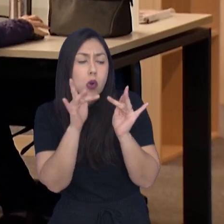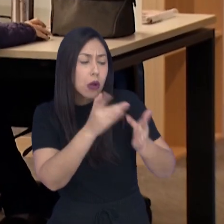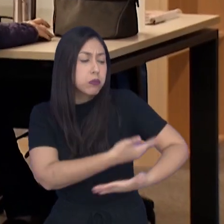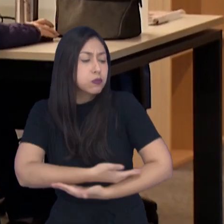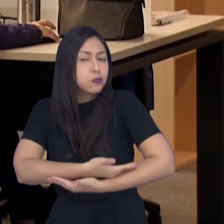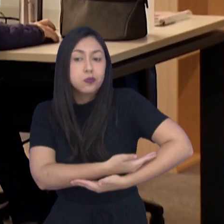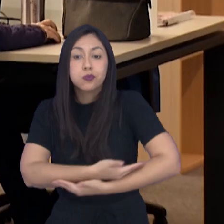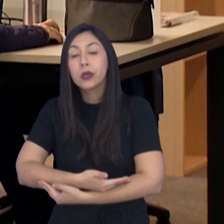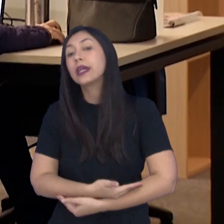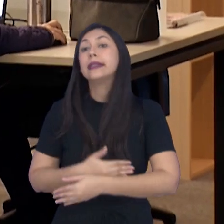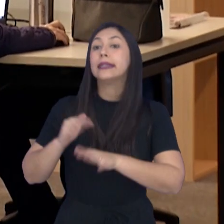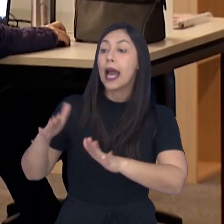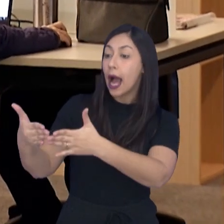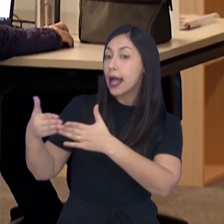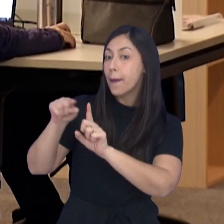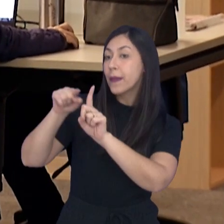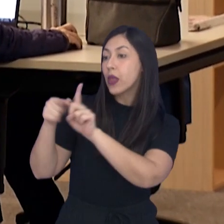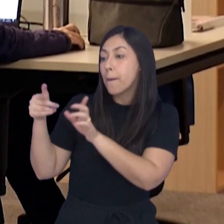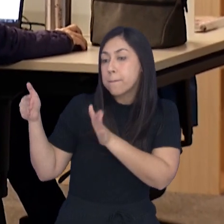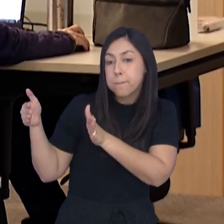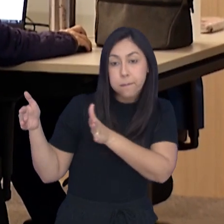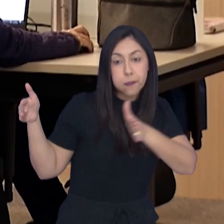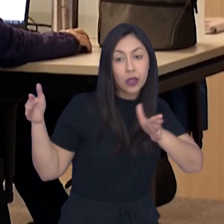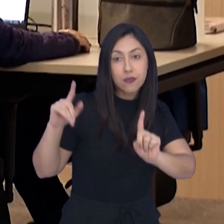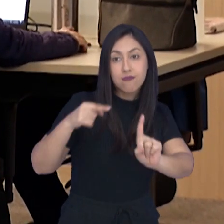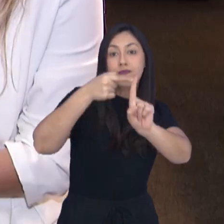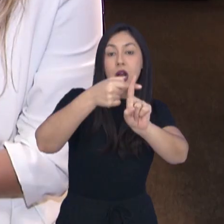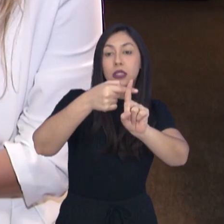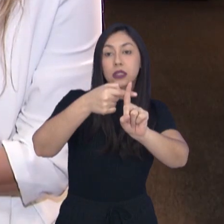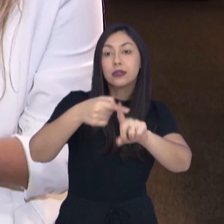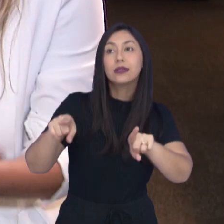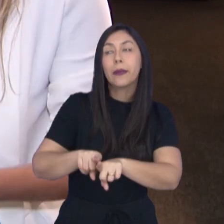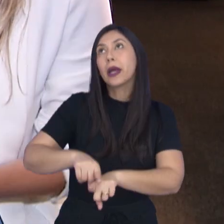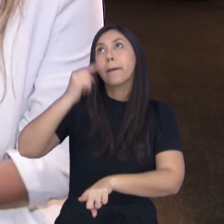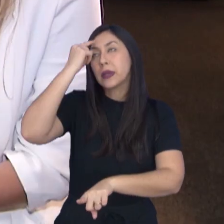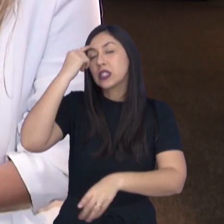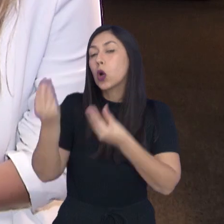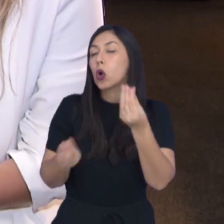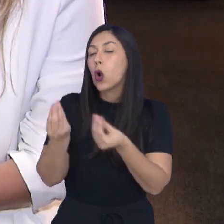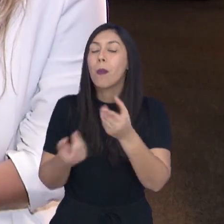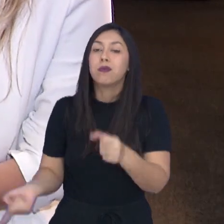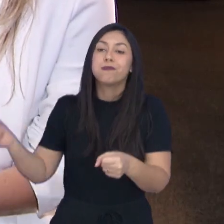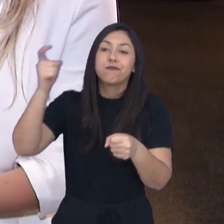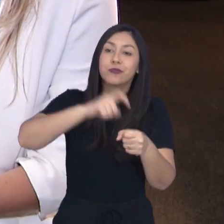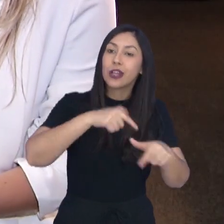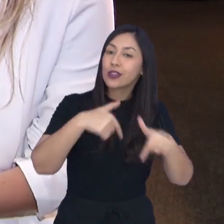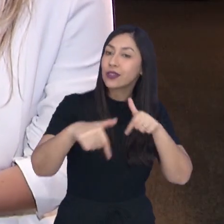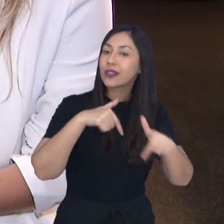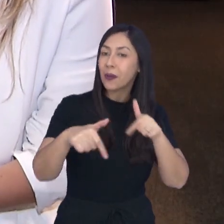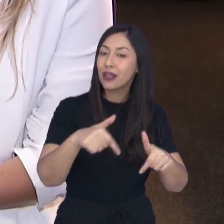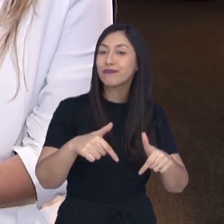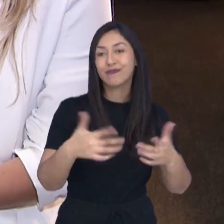licença maternidade estendida e aí pensando muito no pós, né? Nesse retorno, que acaba sendo ali algo que a mãe pensa muito, a gente tem o auxílio